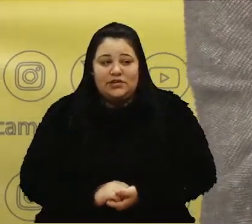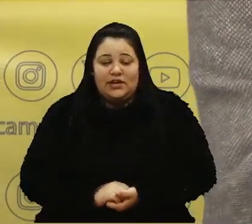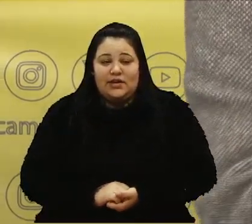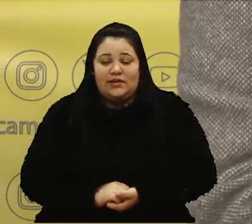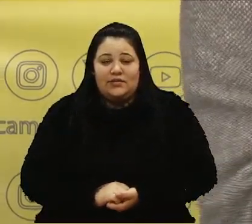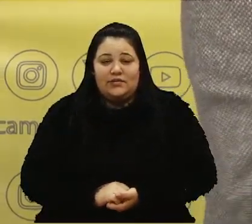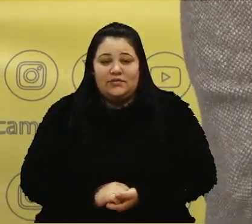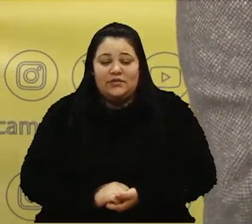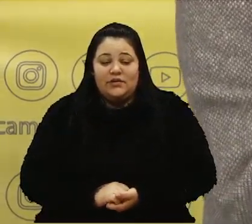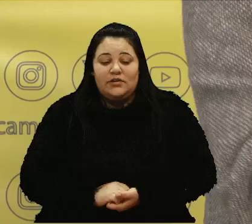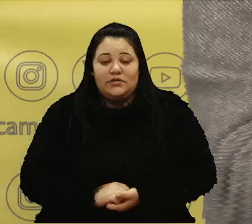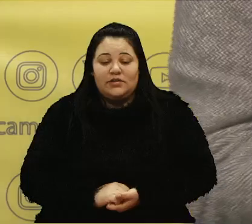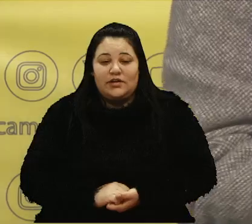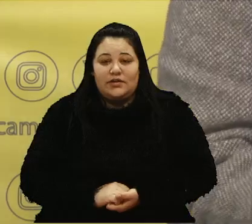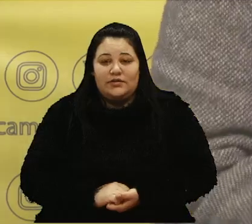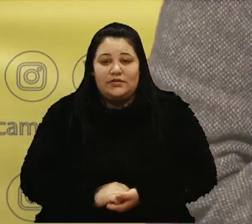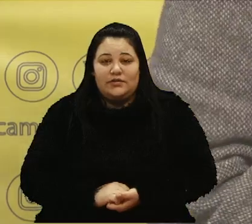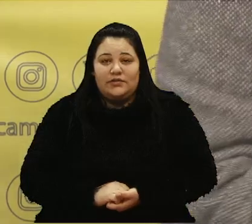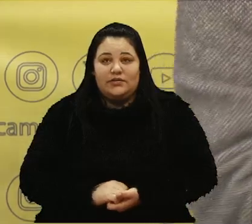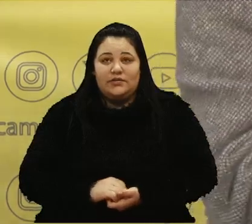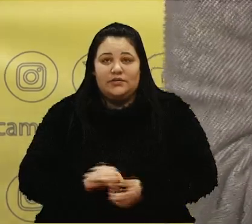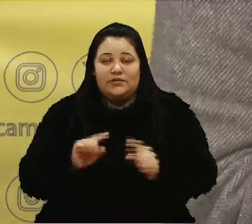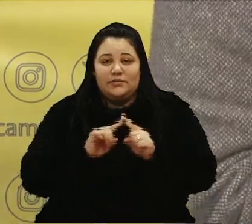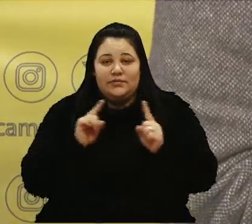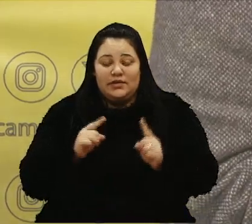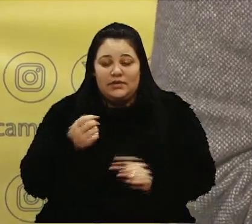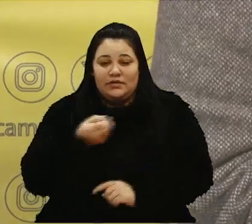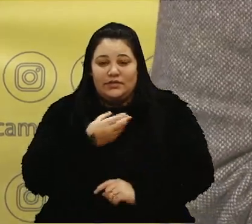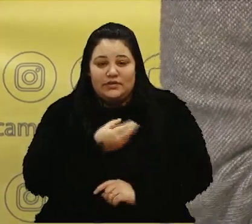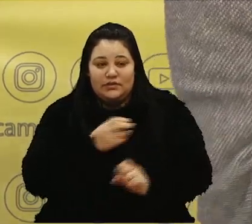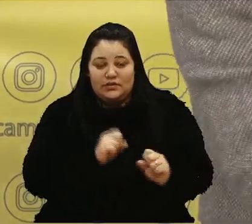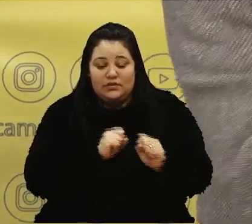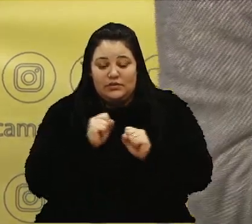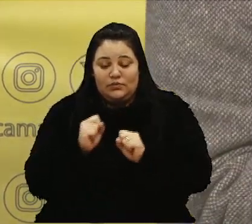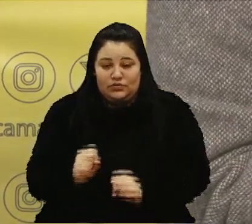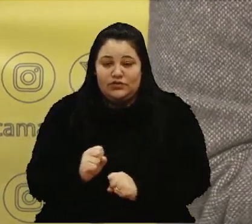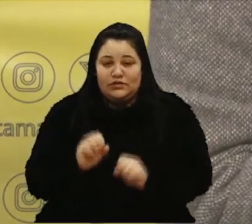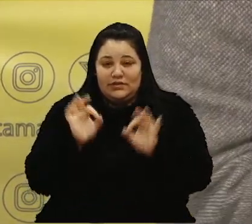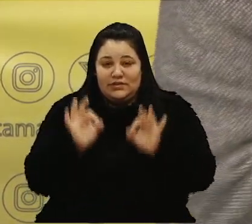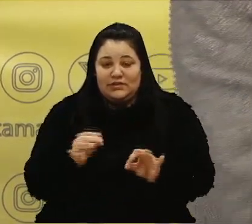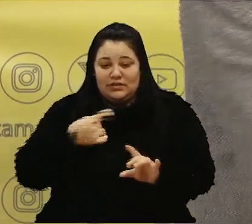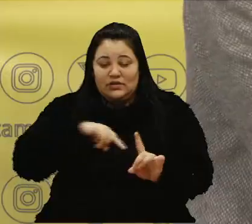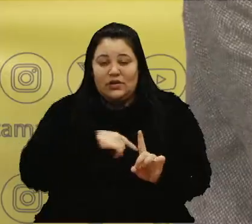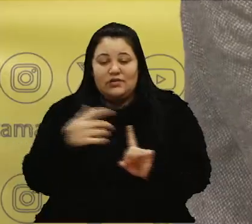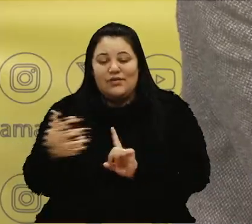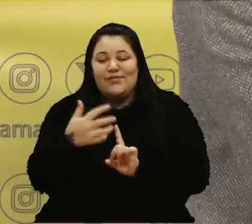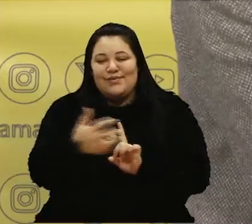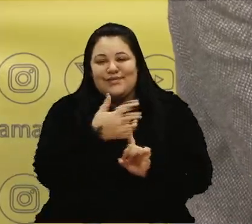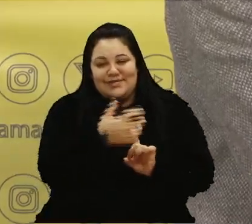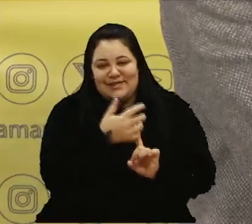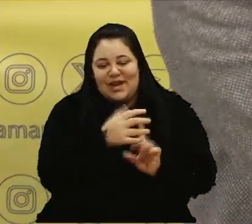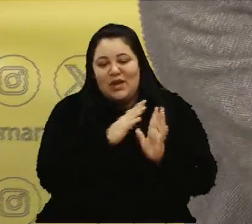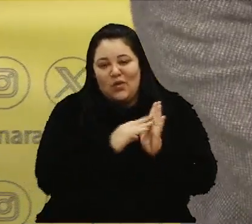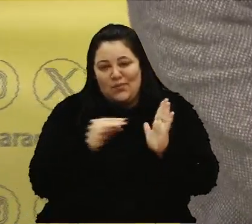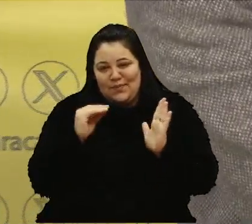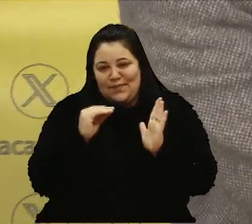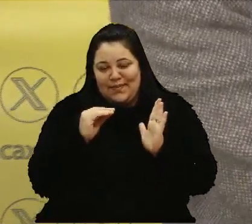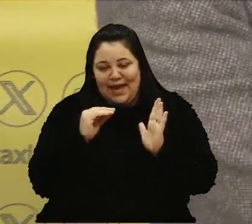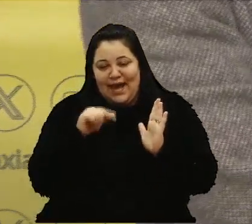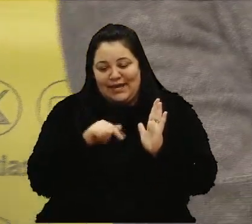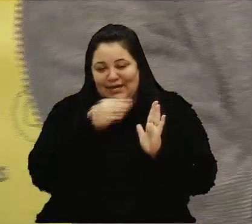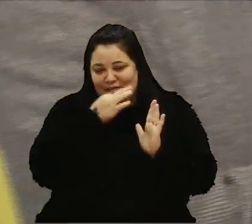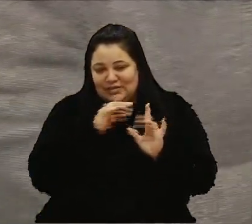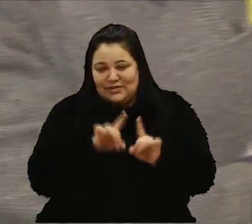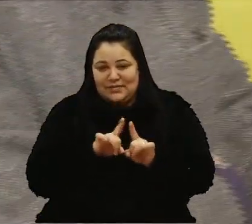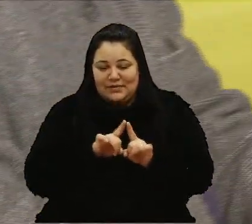fala longa, né? Mas é um modelo inovador e que poderia, de repente, a gente se inspirar e trazer para Caxias do Sul também. Pois não.